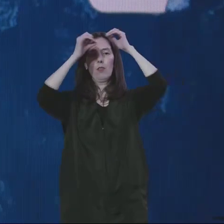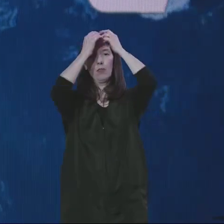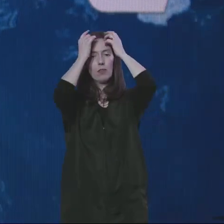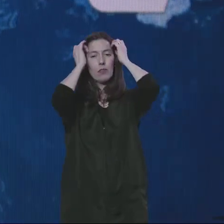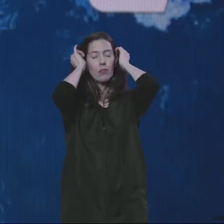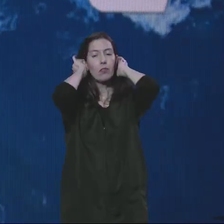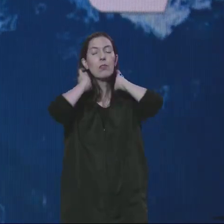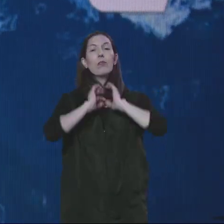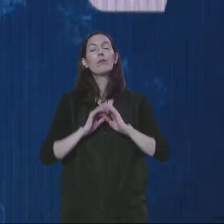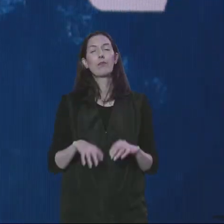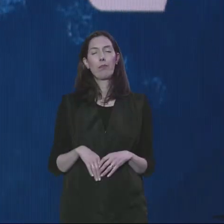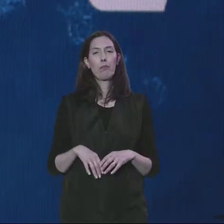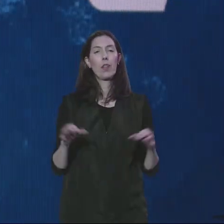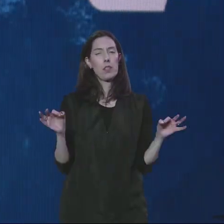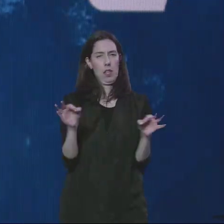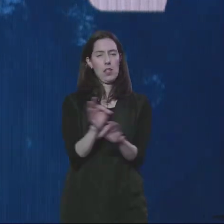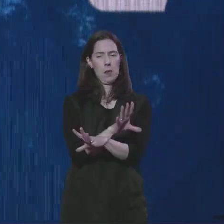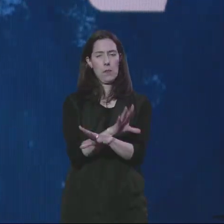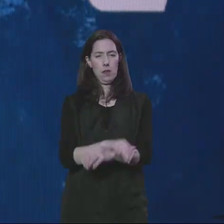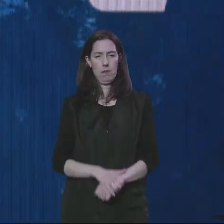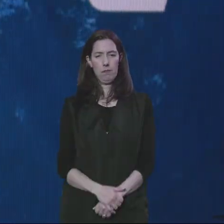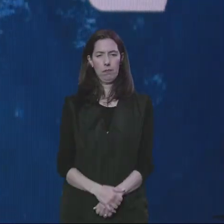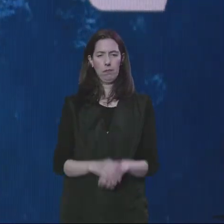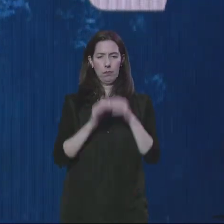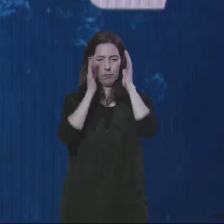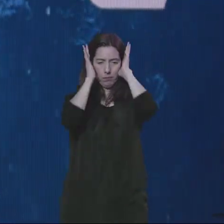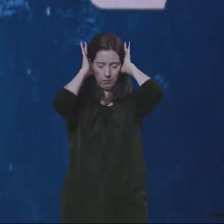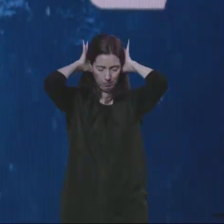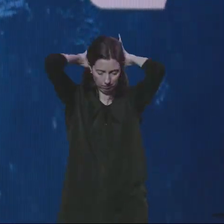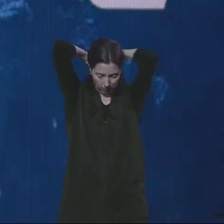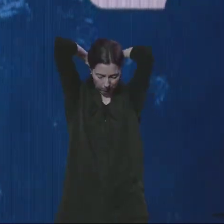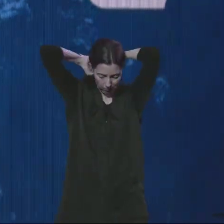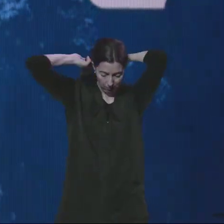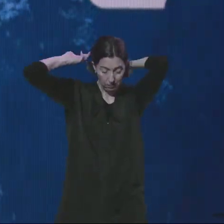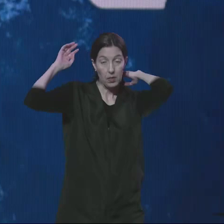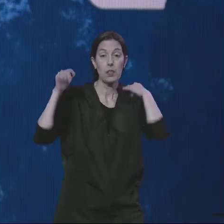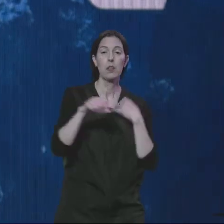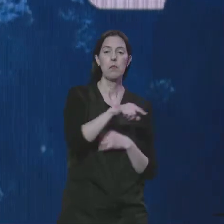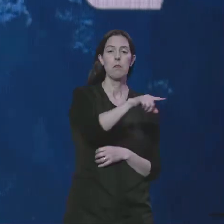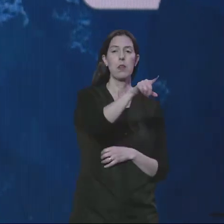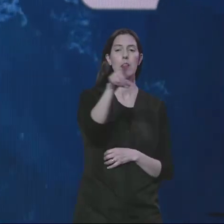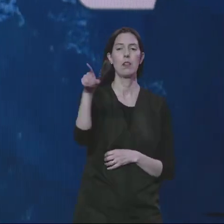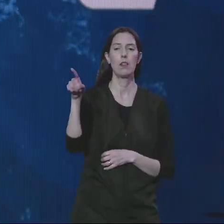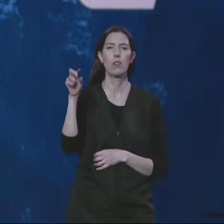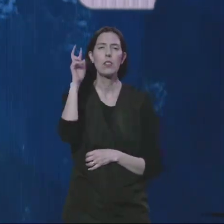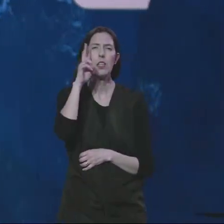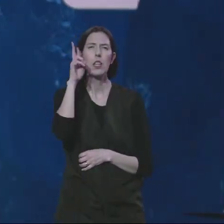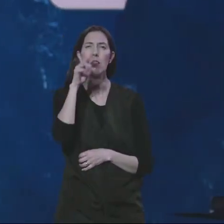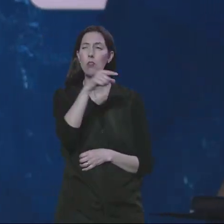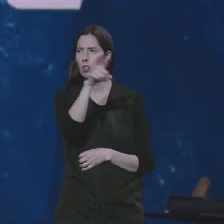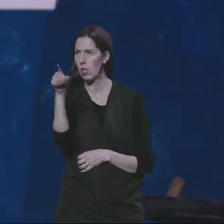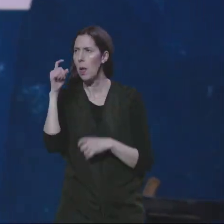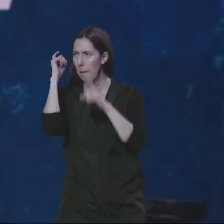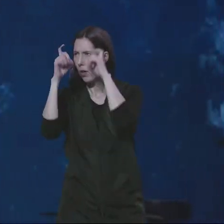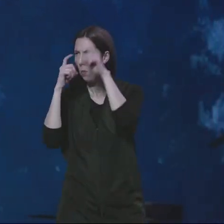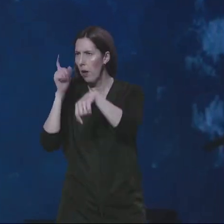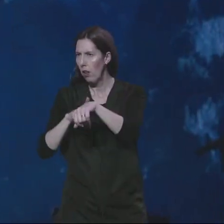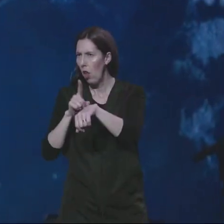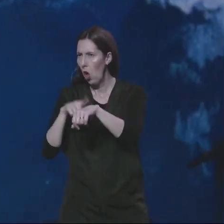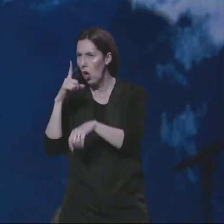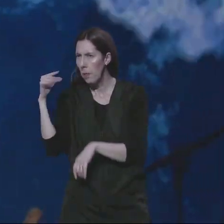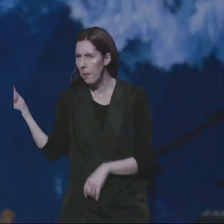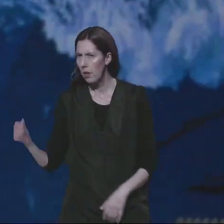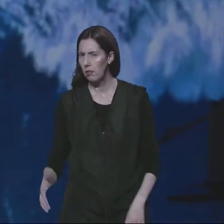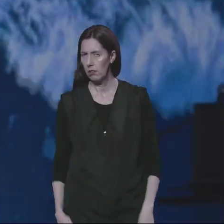E eu vou encerrar com isso. Para você lembrar, está preocupado com a hora de ir embora? Deixa eu te dizer uma coisa: